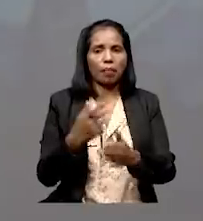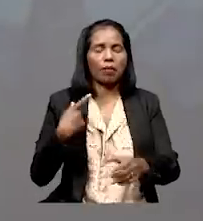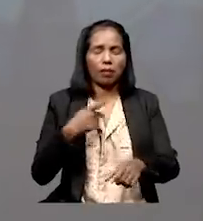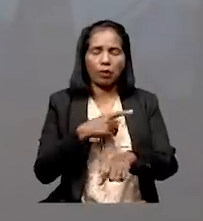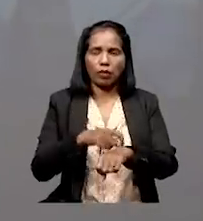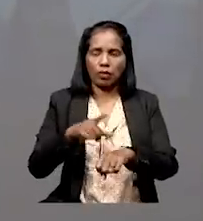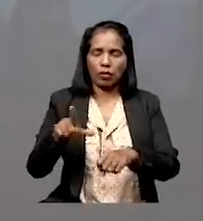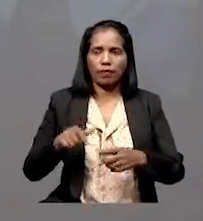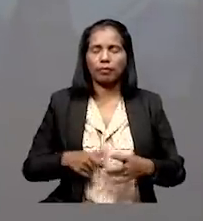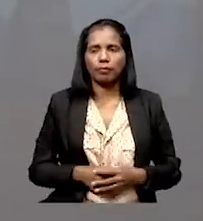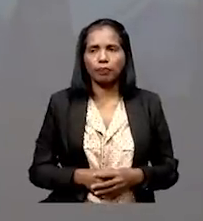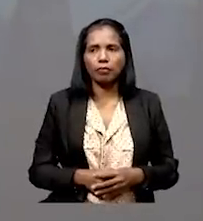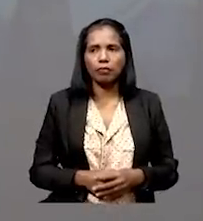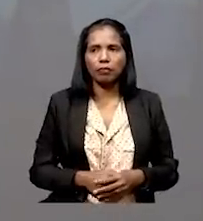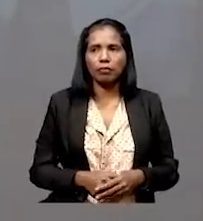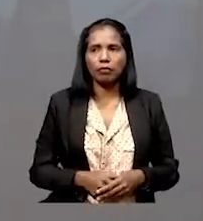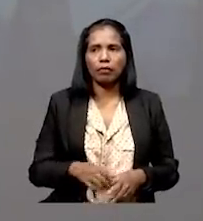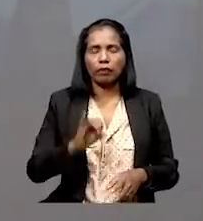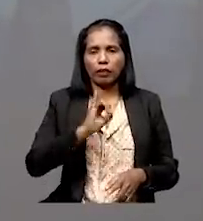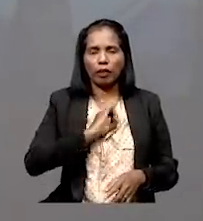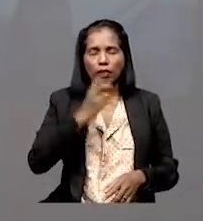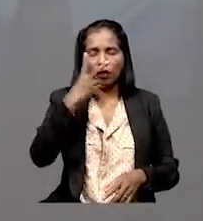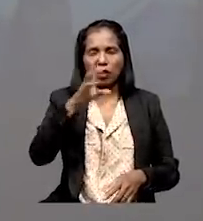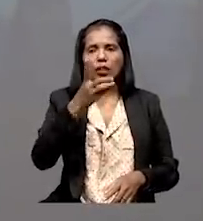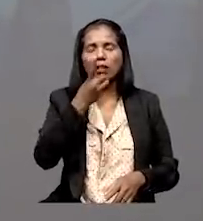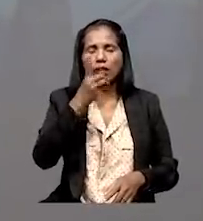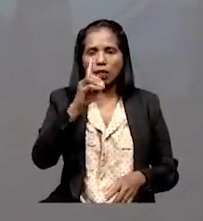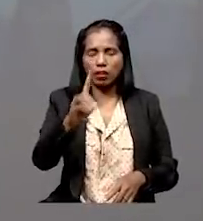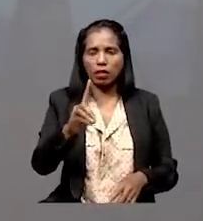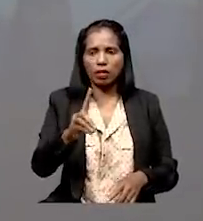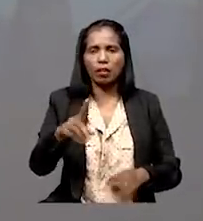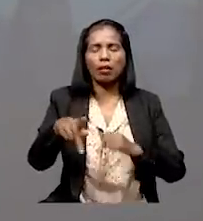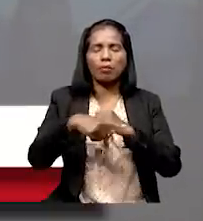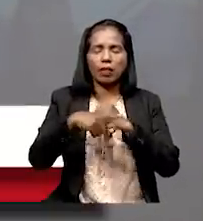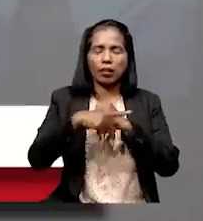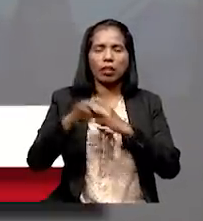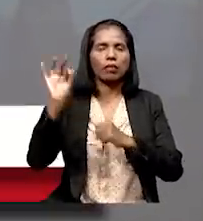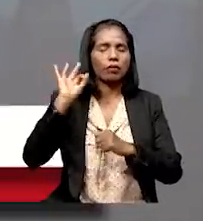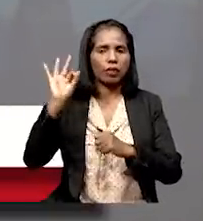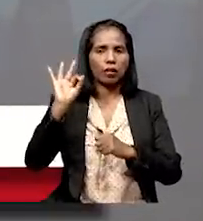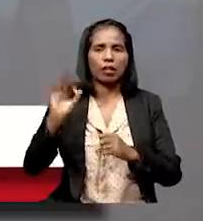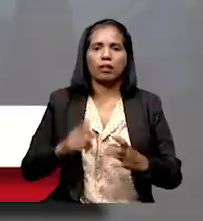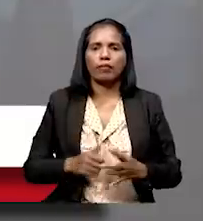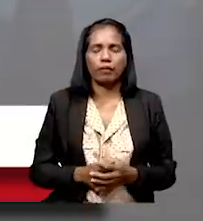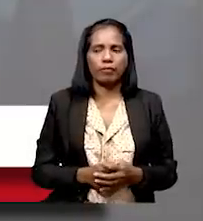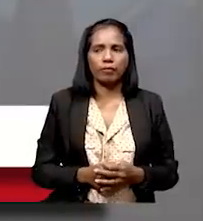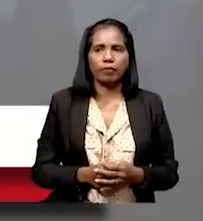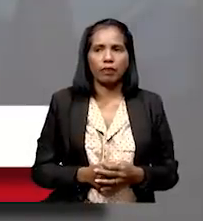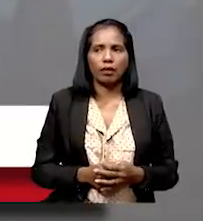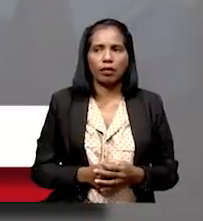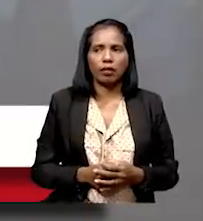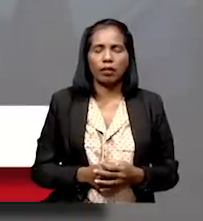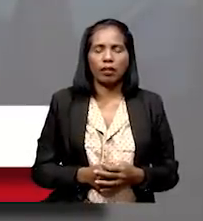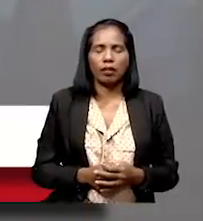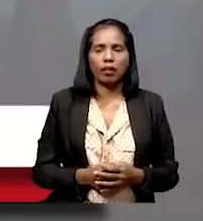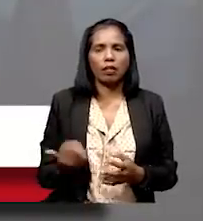e aure kata o hin deklarasau bancada fertlinia kala balu kala ne kala nak